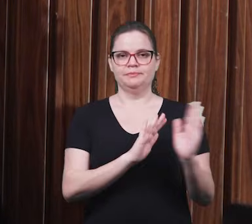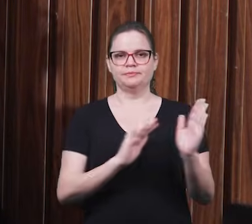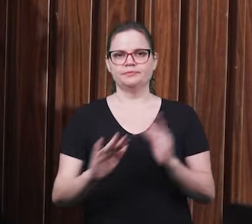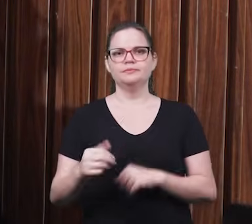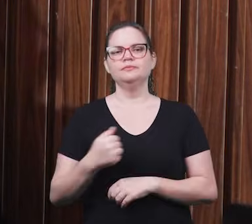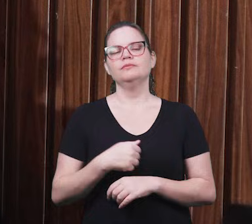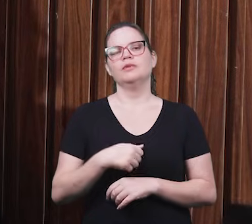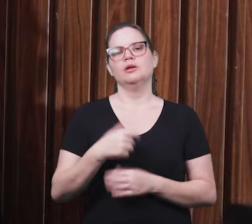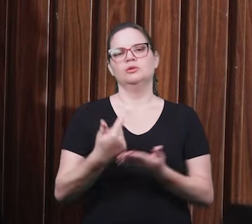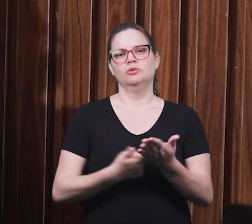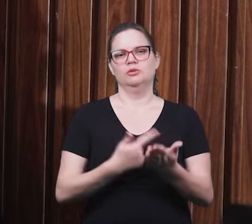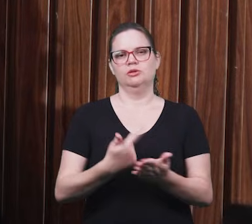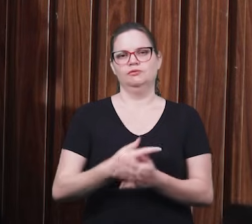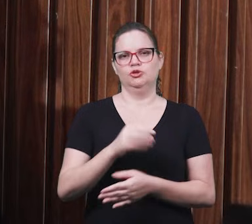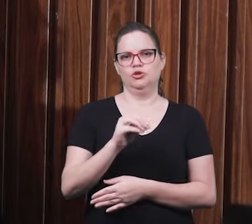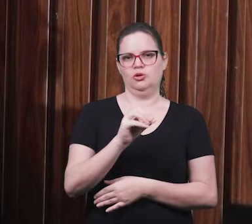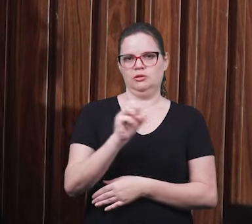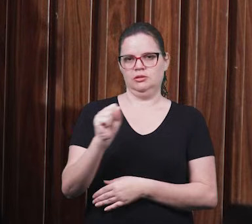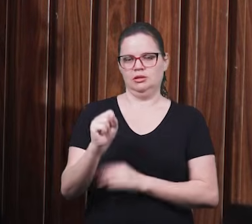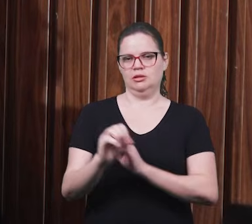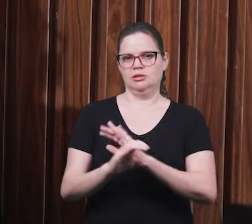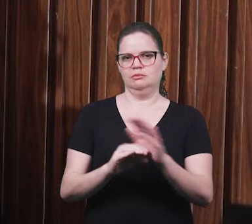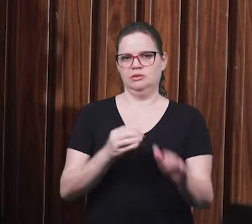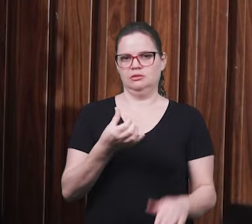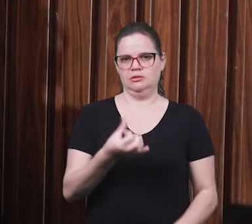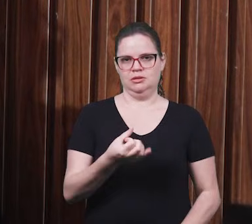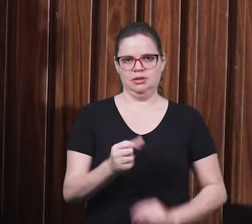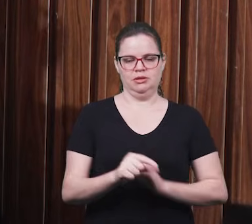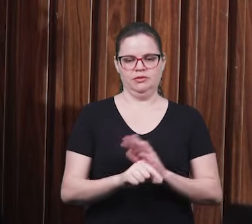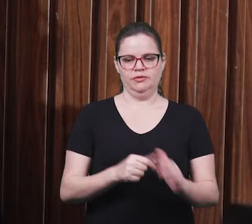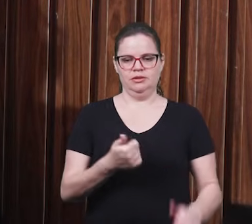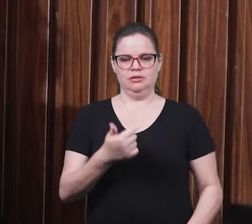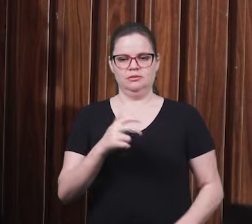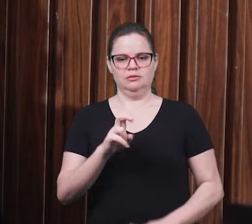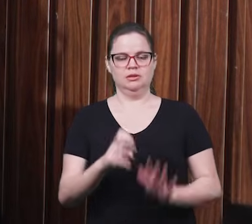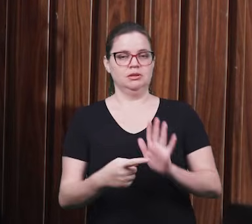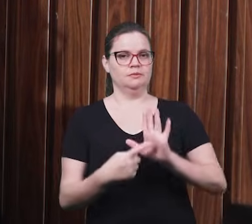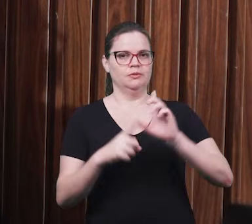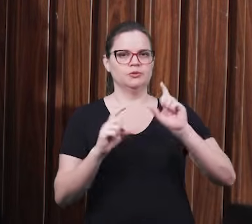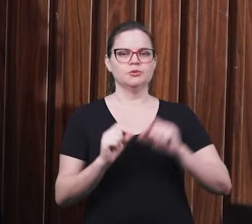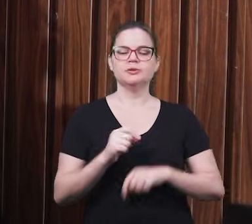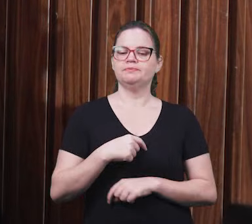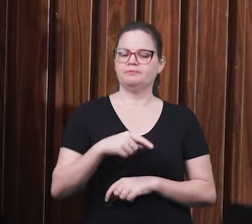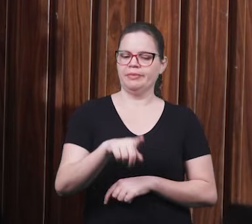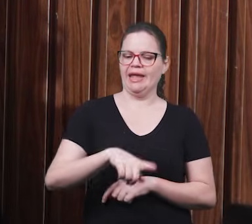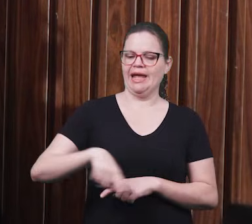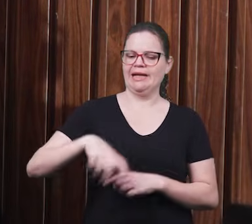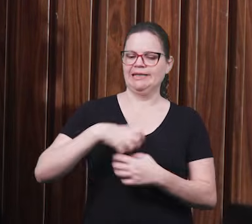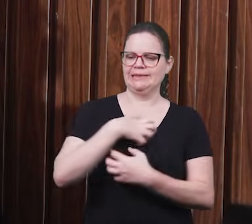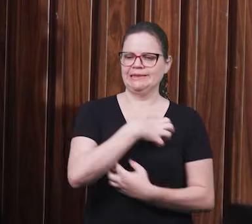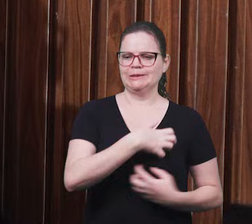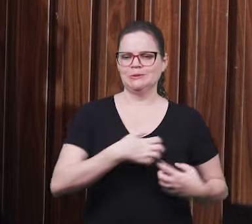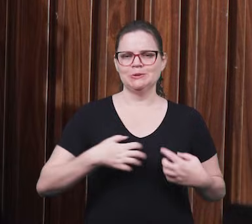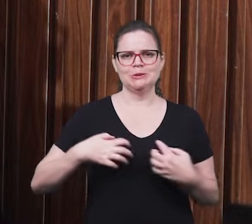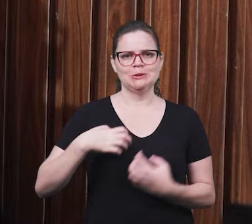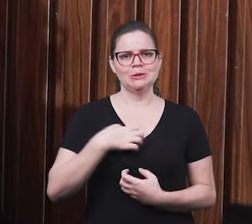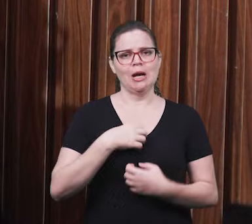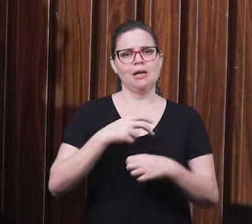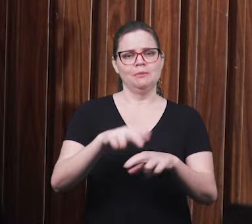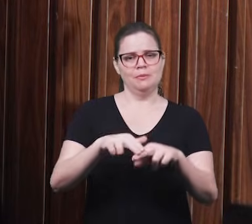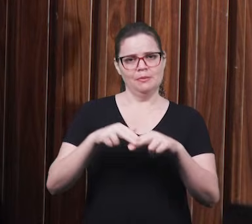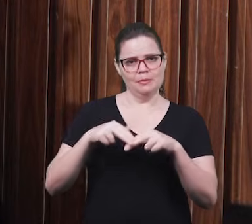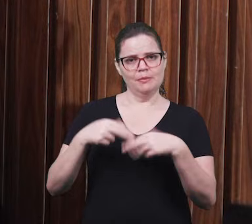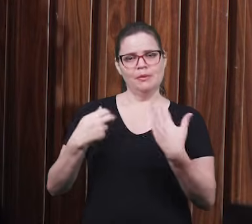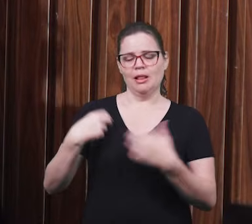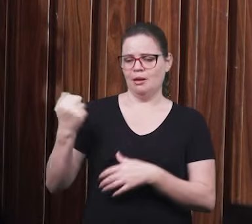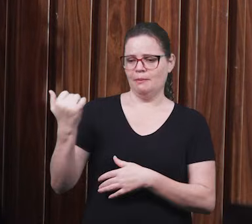no capítulo 6, verso 15, a palavra diz assim: estando eles angustiados, de madrugada me buscarão.